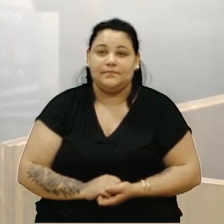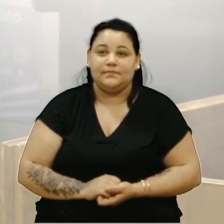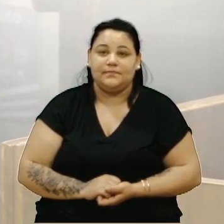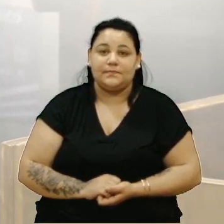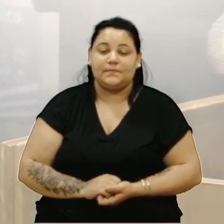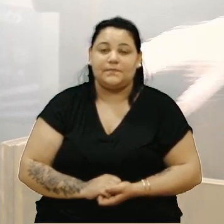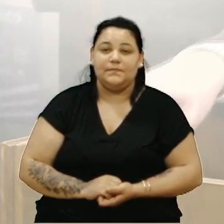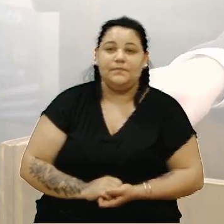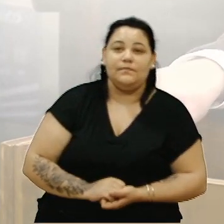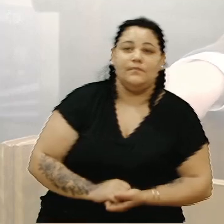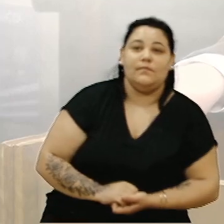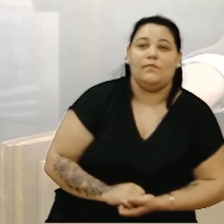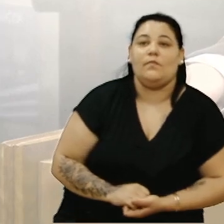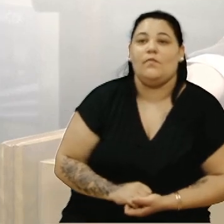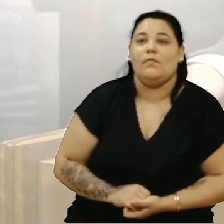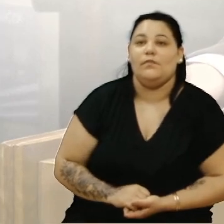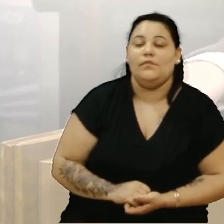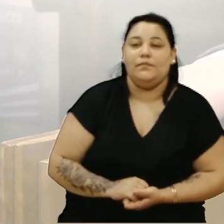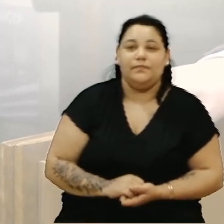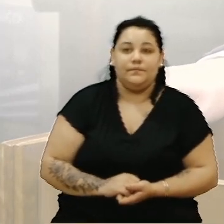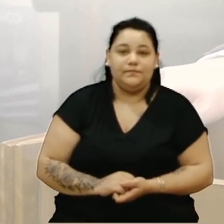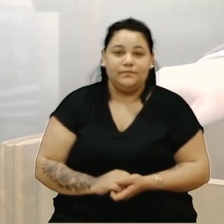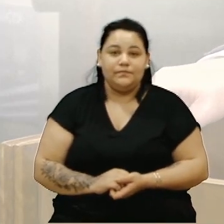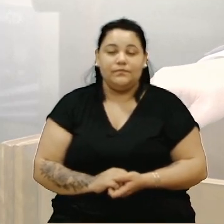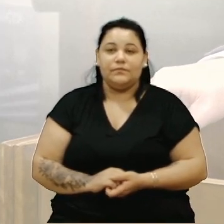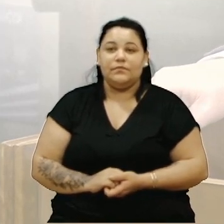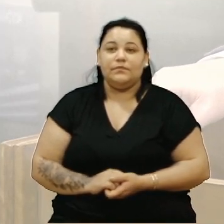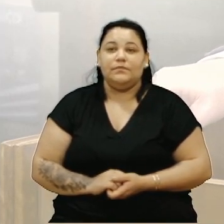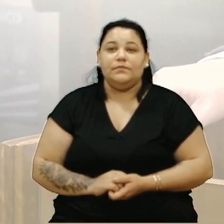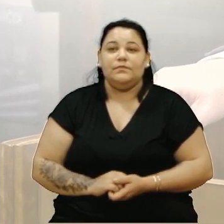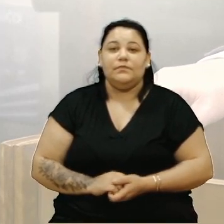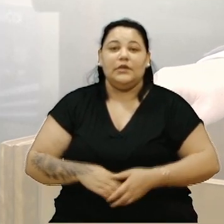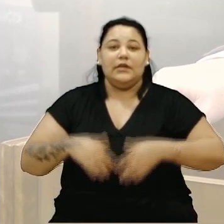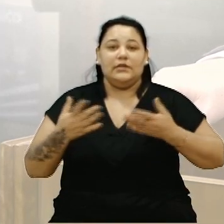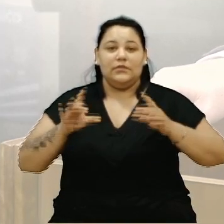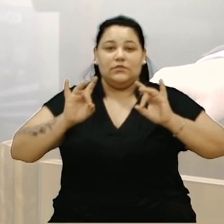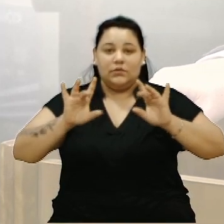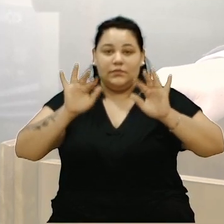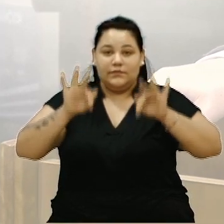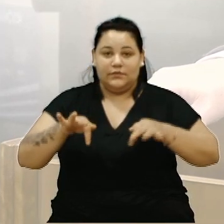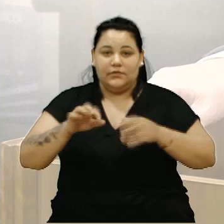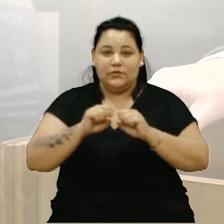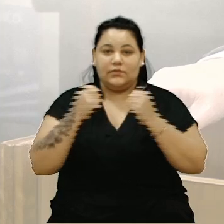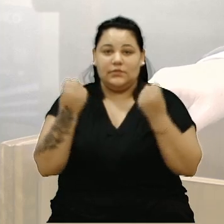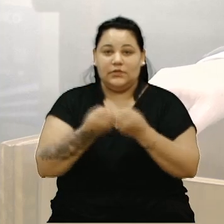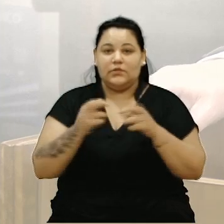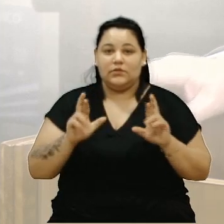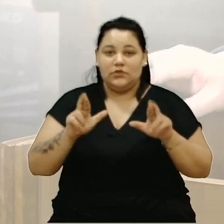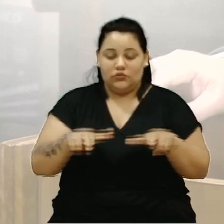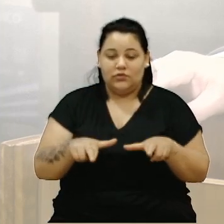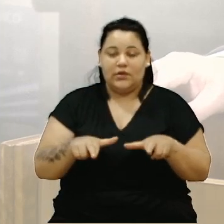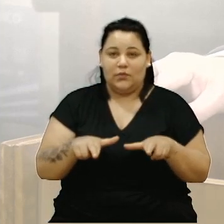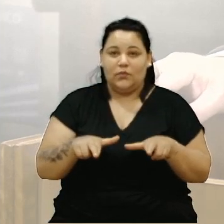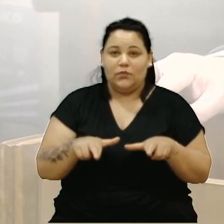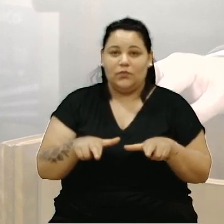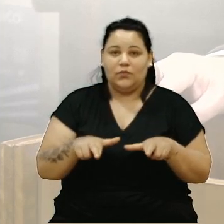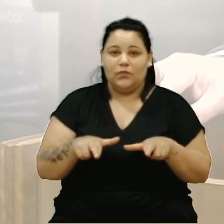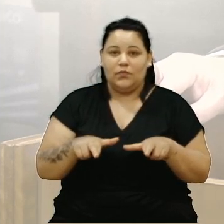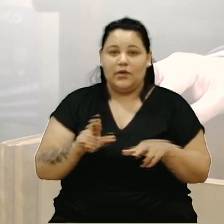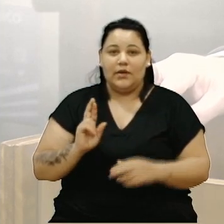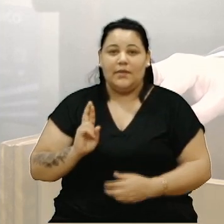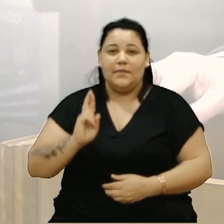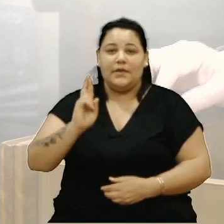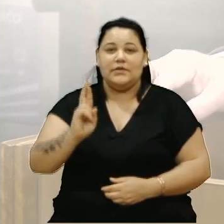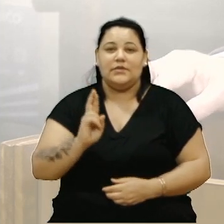gente poder concluir, o Seminário Regional de Artesanato de Caxias do Sul representa um